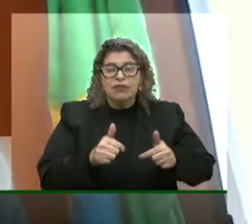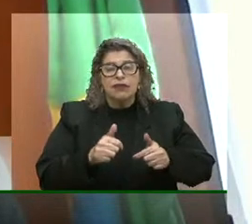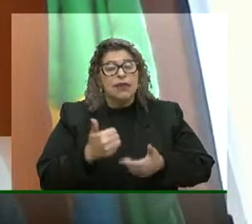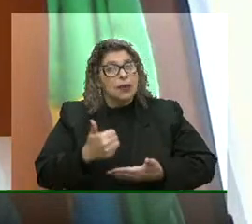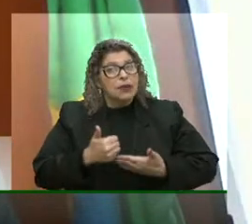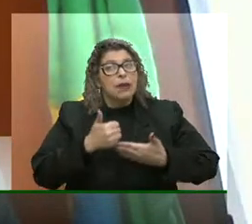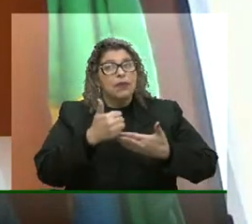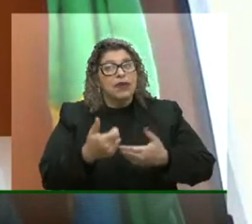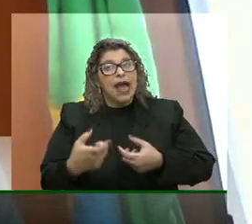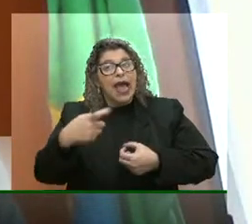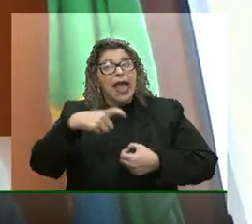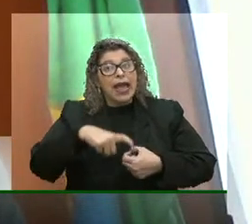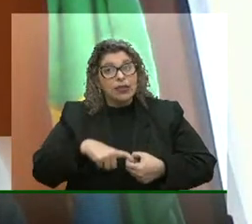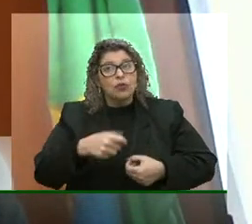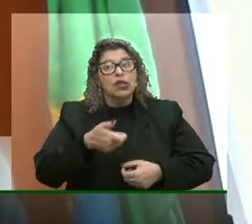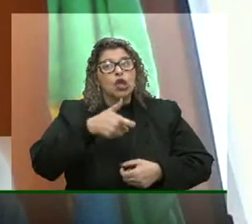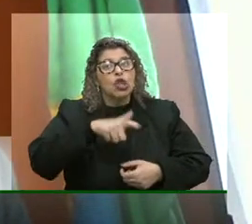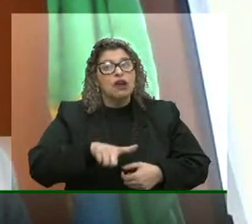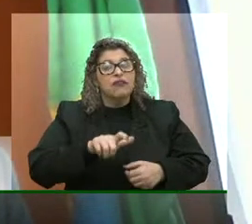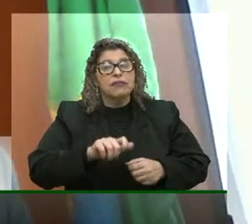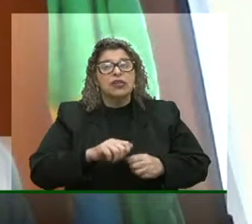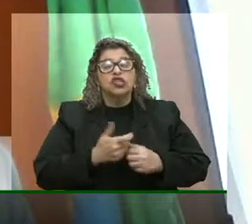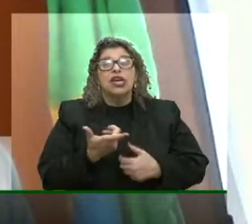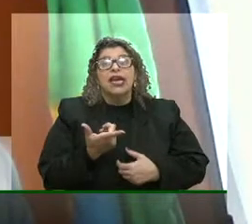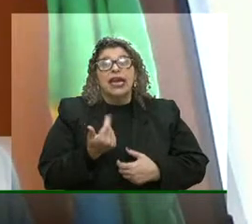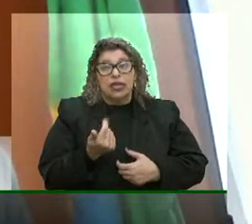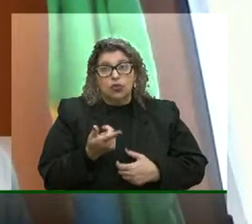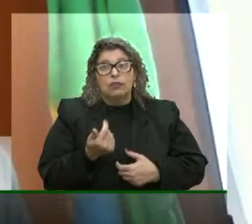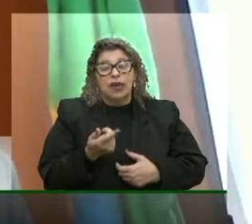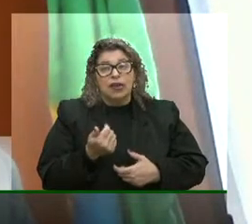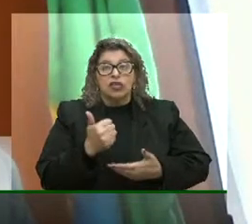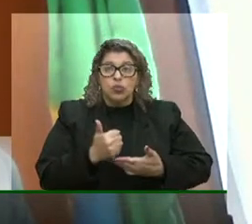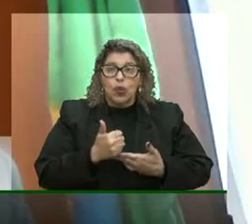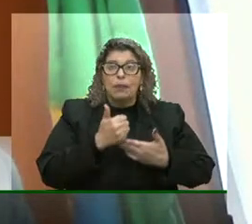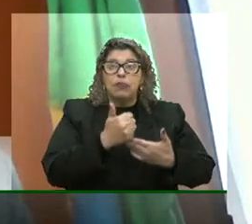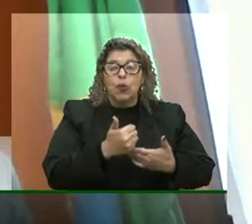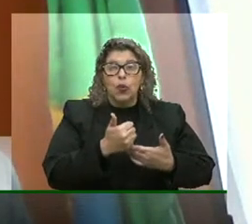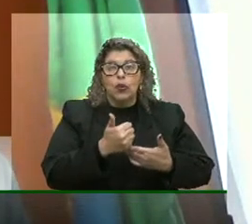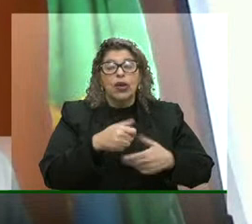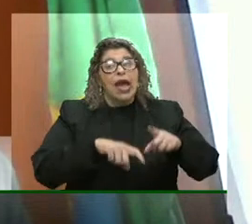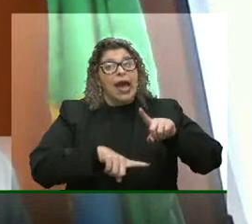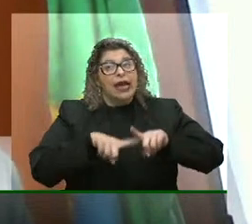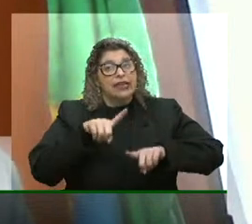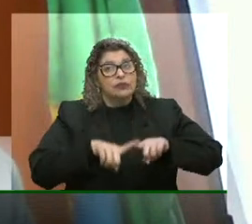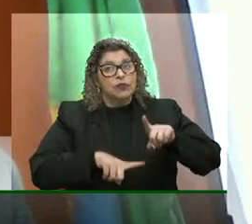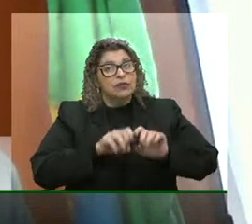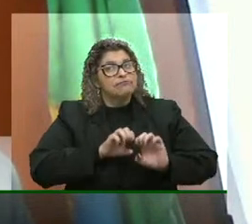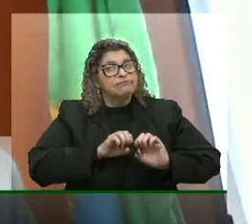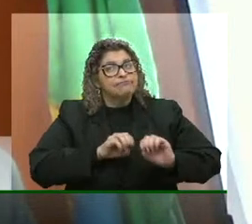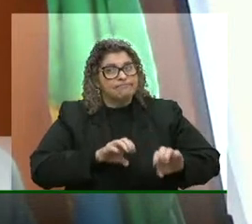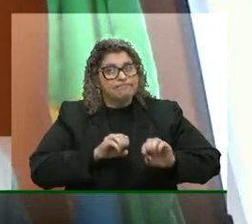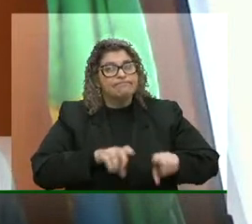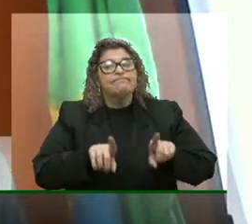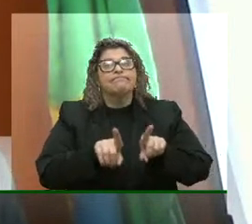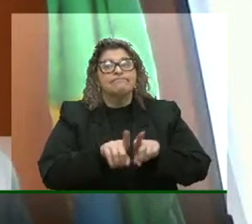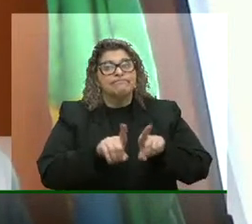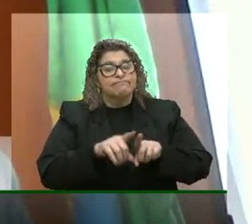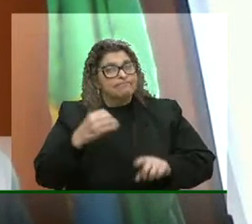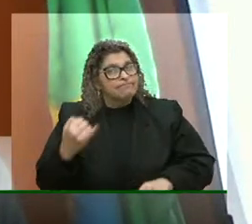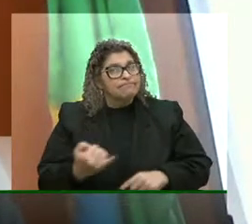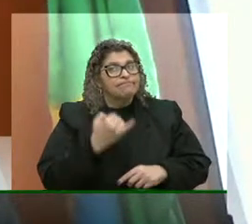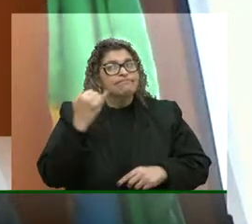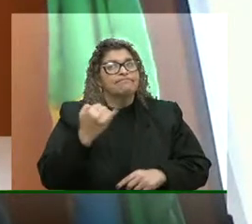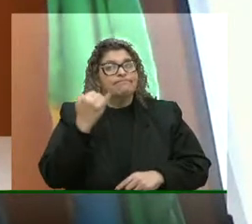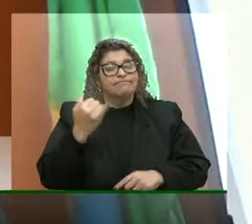colaborar com a retomada das atividades econômicas do nosso Estado, dentre as quais a atividade educacional é uma das mais